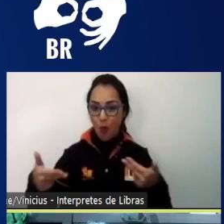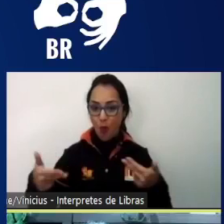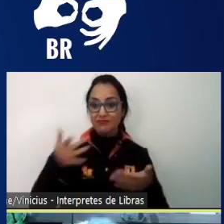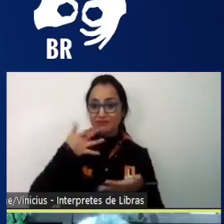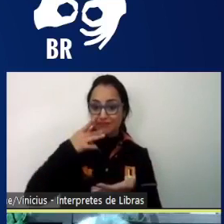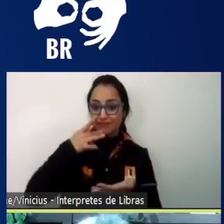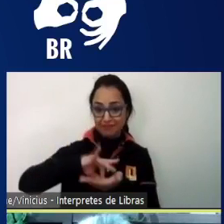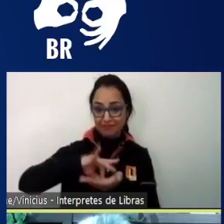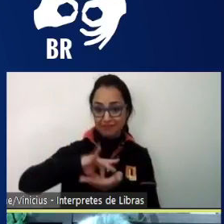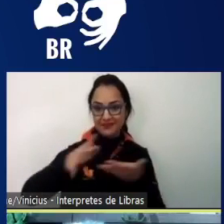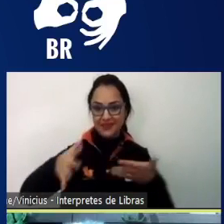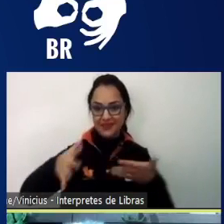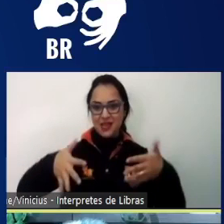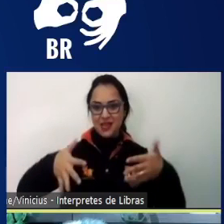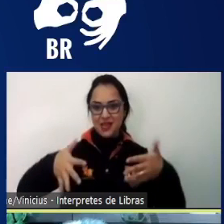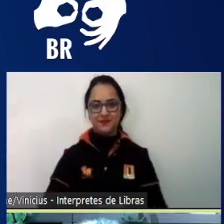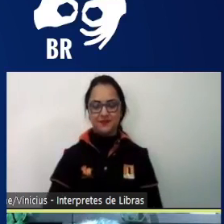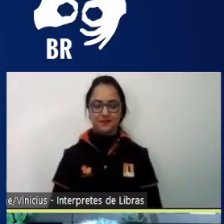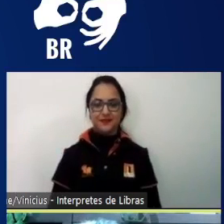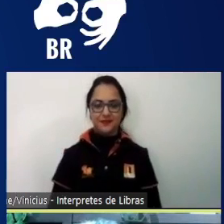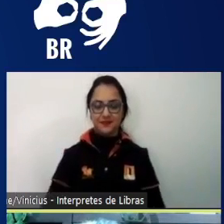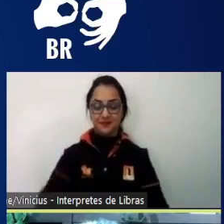Agora, quando a gente fala de equidade,